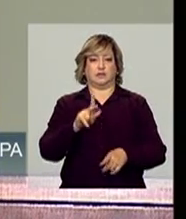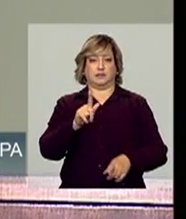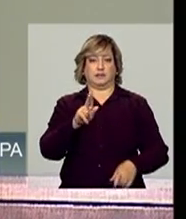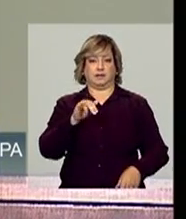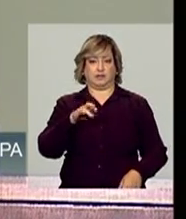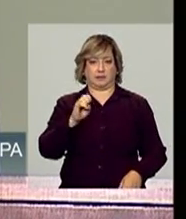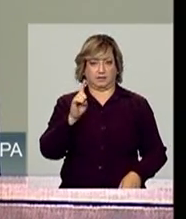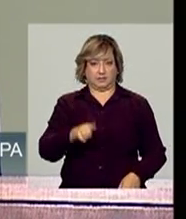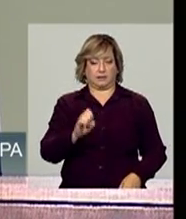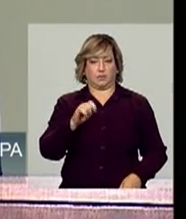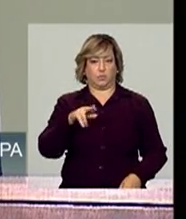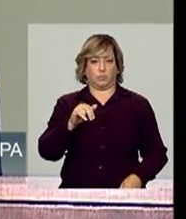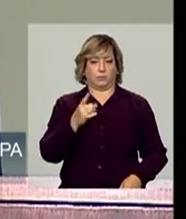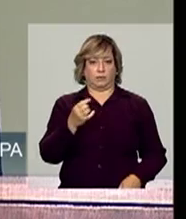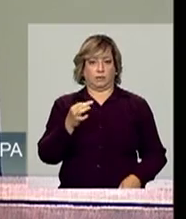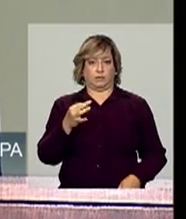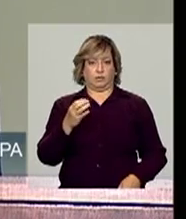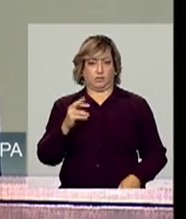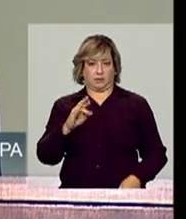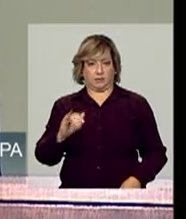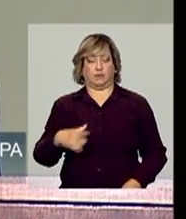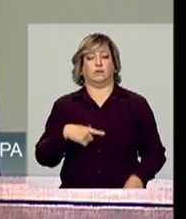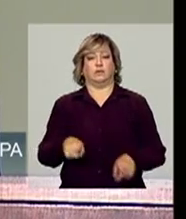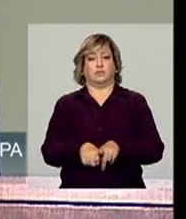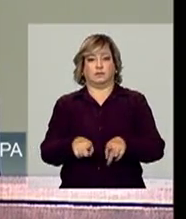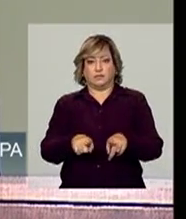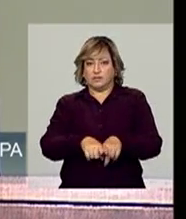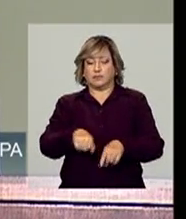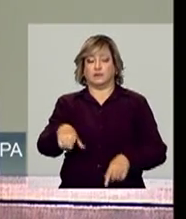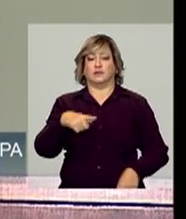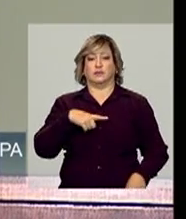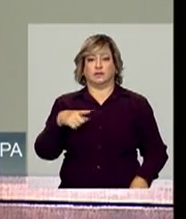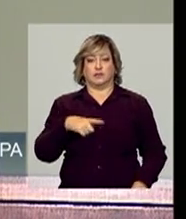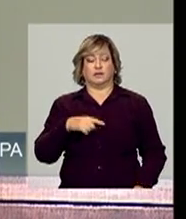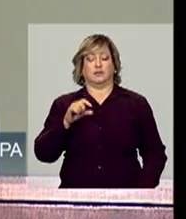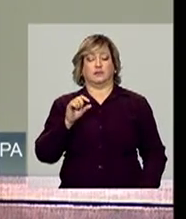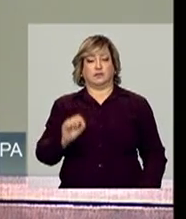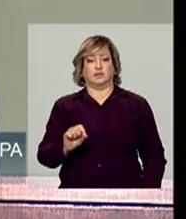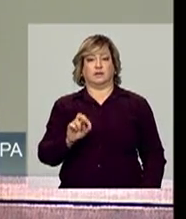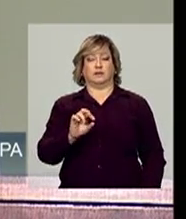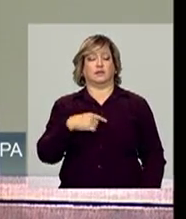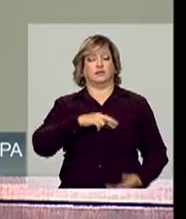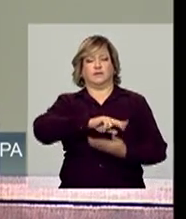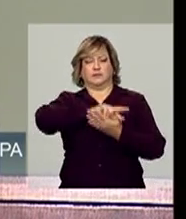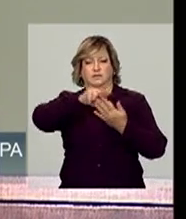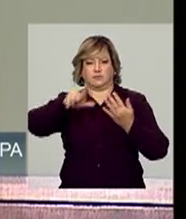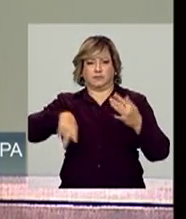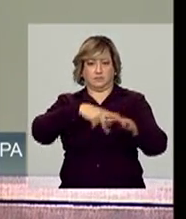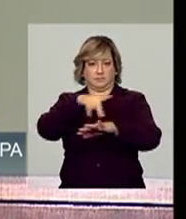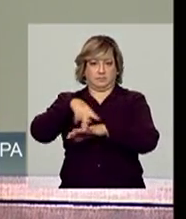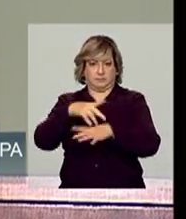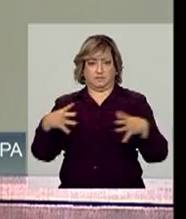Equatorial, Moçambique, República Democrática do Congo, São Tomé e Príncipe, Suriname e